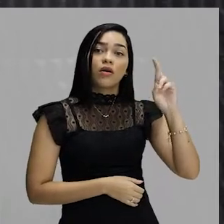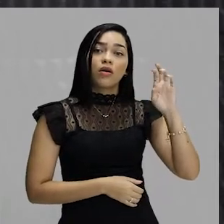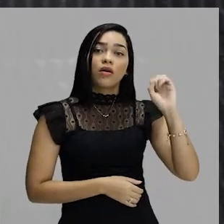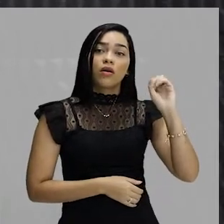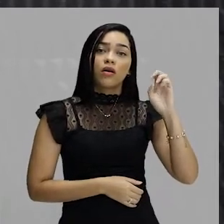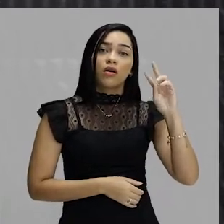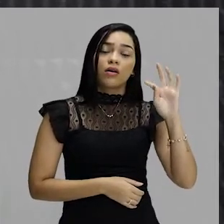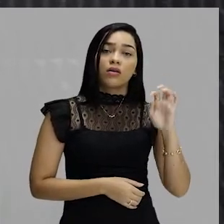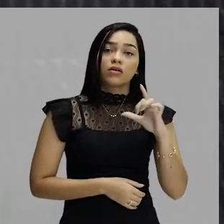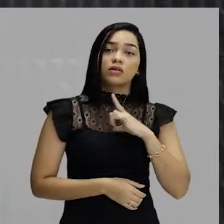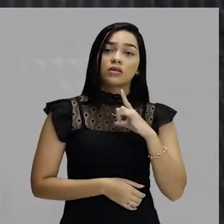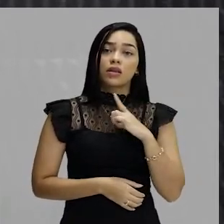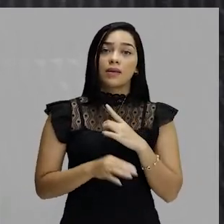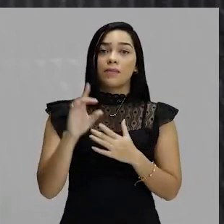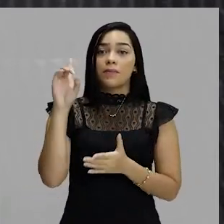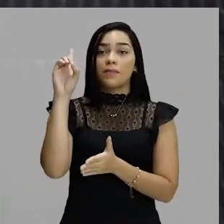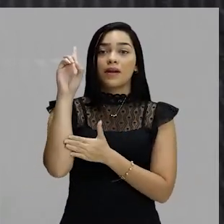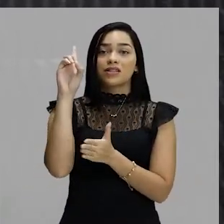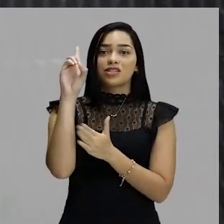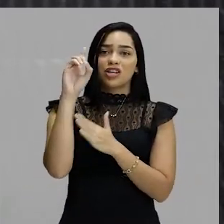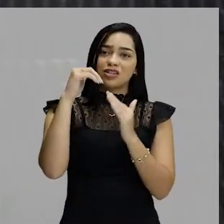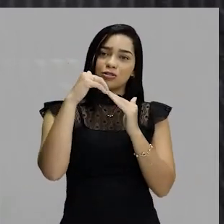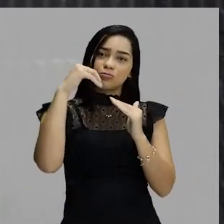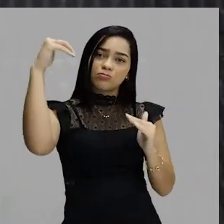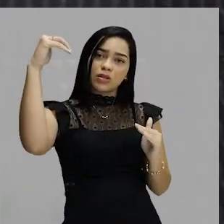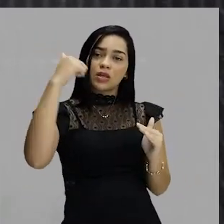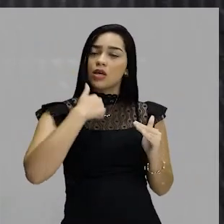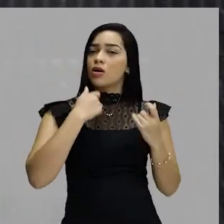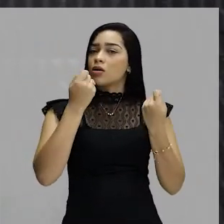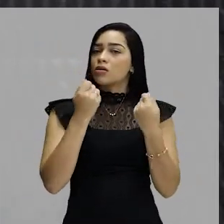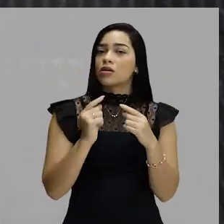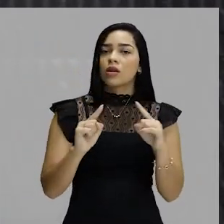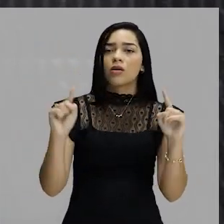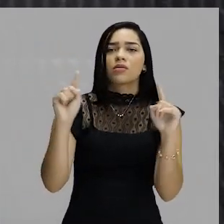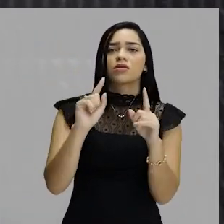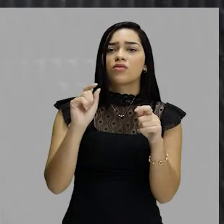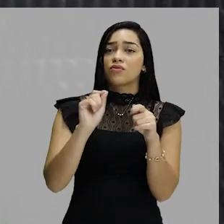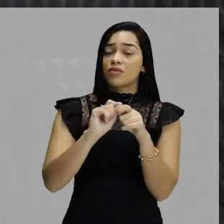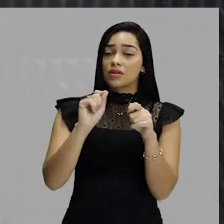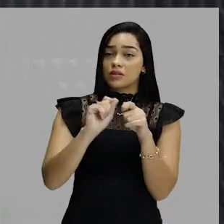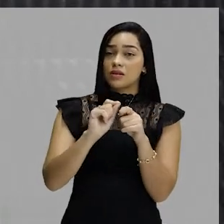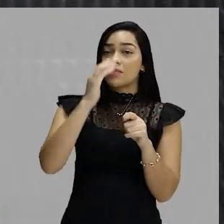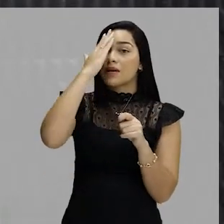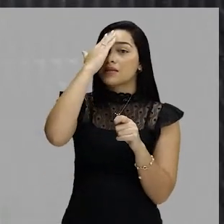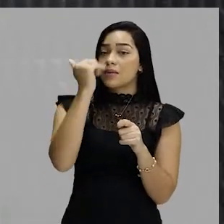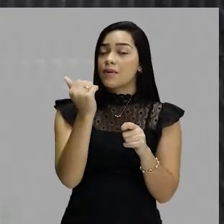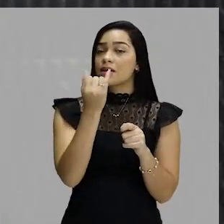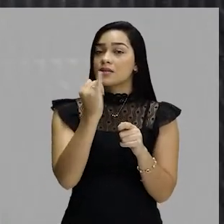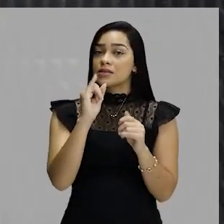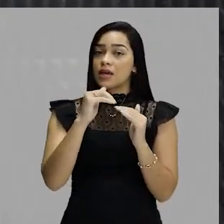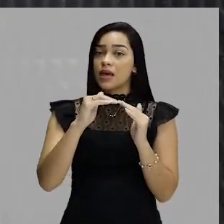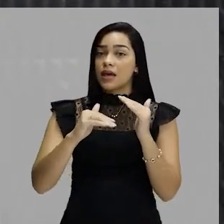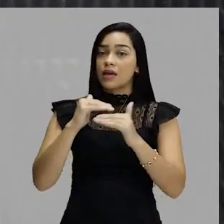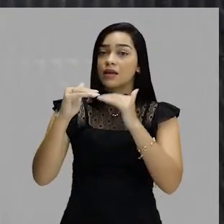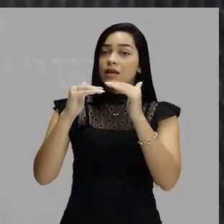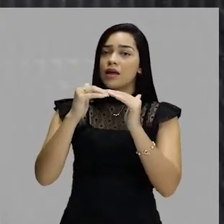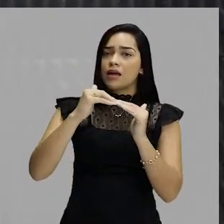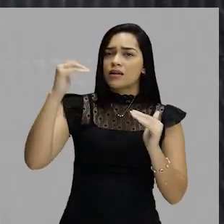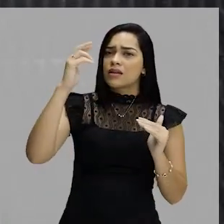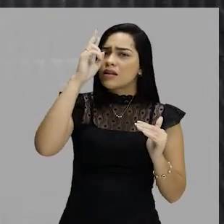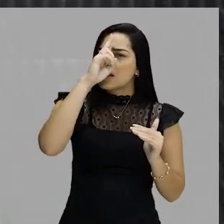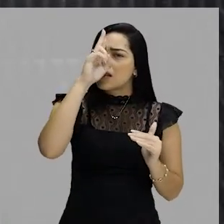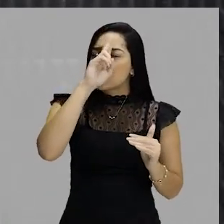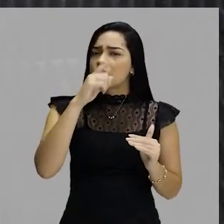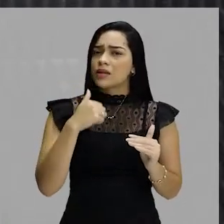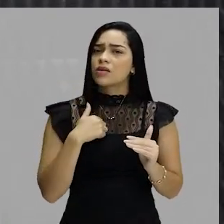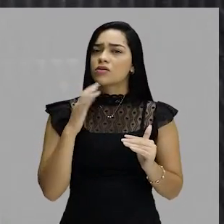tem declividade para a direita. E eu não precisaria nem fazer o gráfico para saber se a função é crescente. Lembra que eu falei